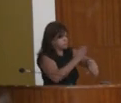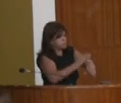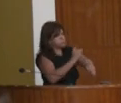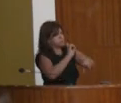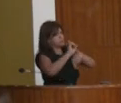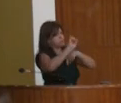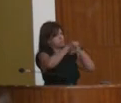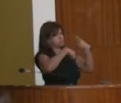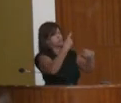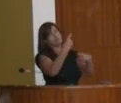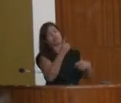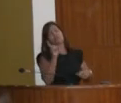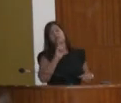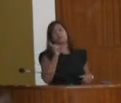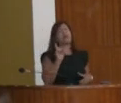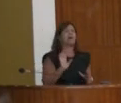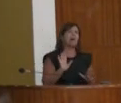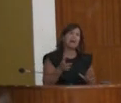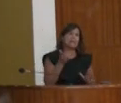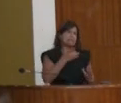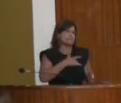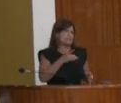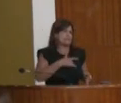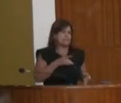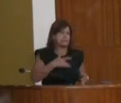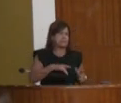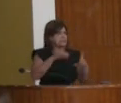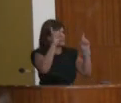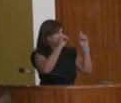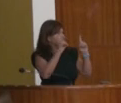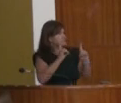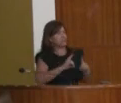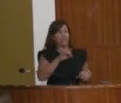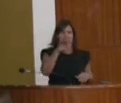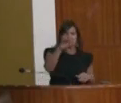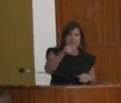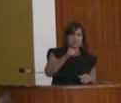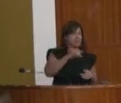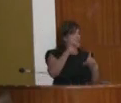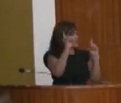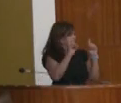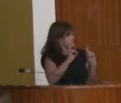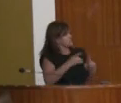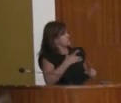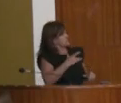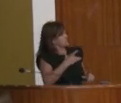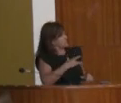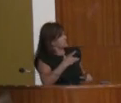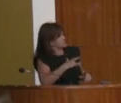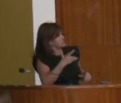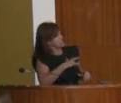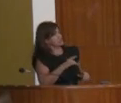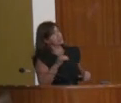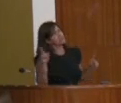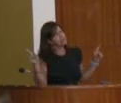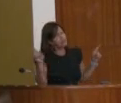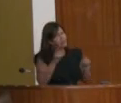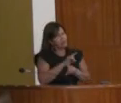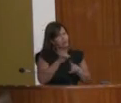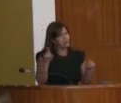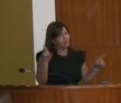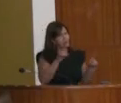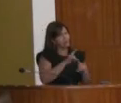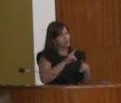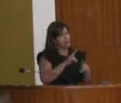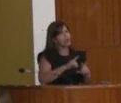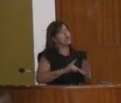Então, ninguém está falando caridade, entendeu? A gente está falando de garantir a um indivíduo o exercício